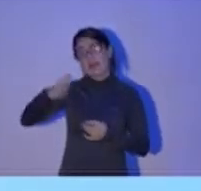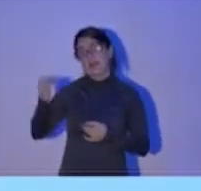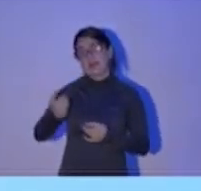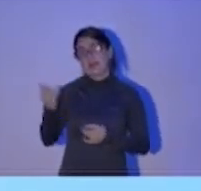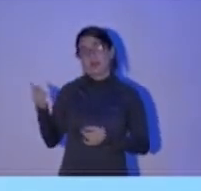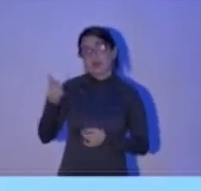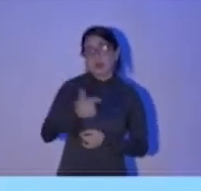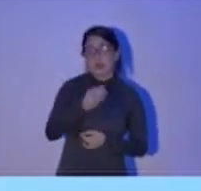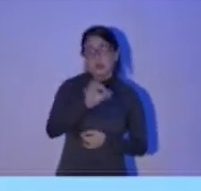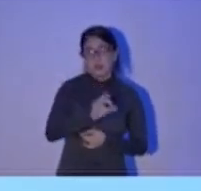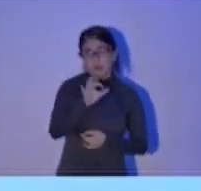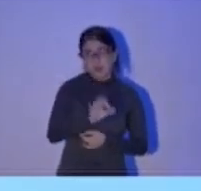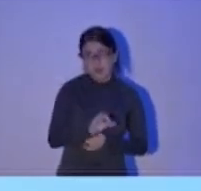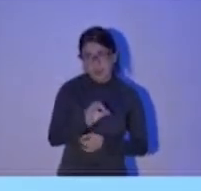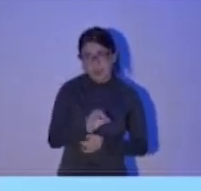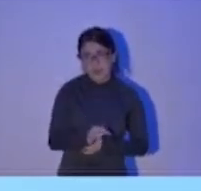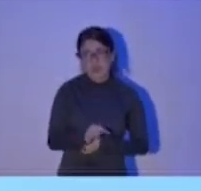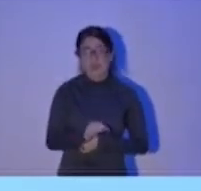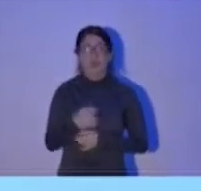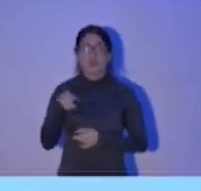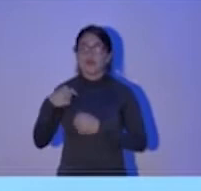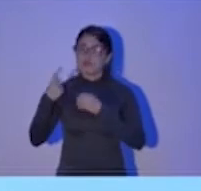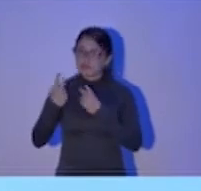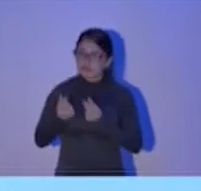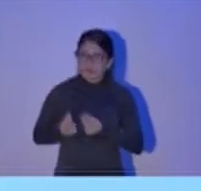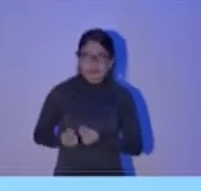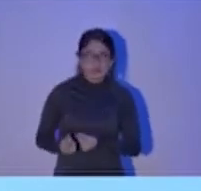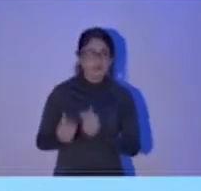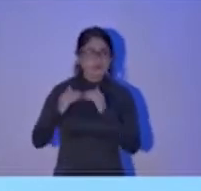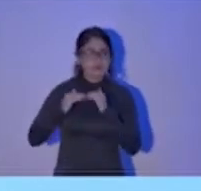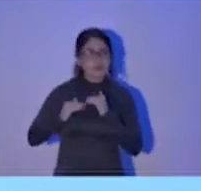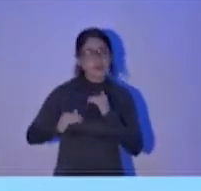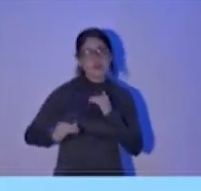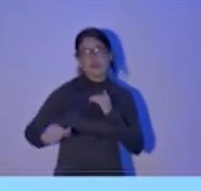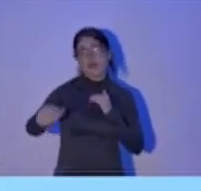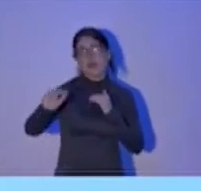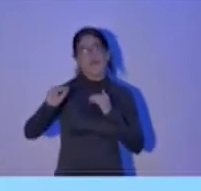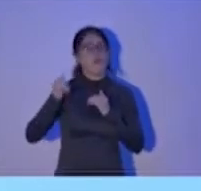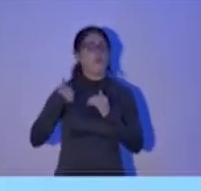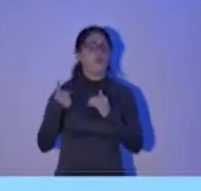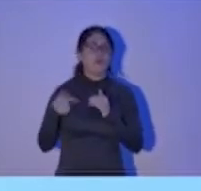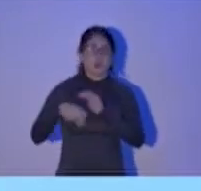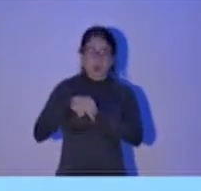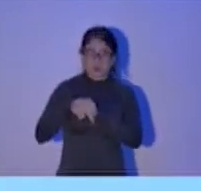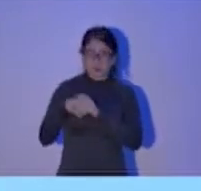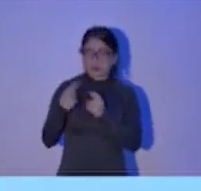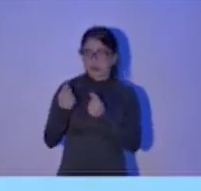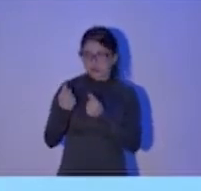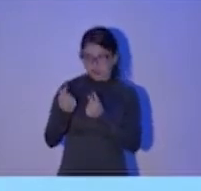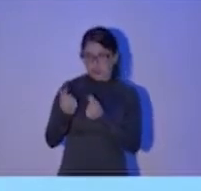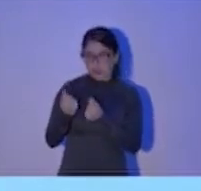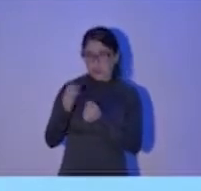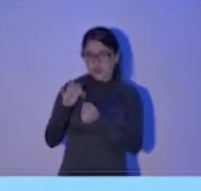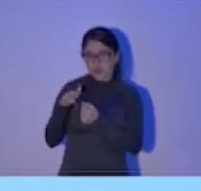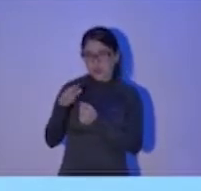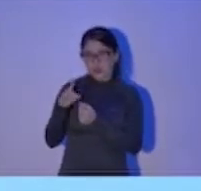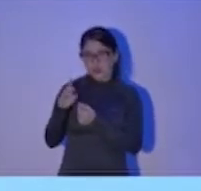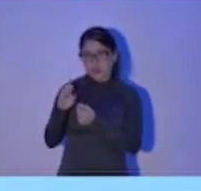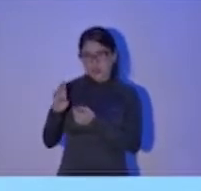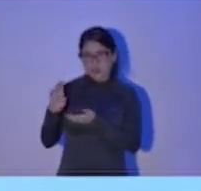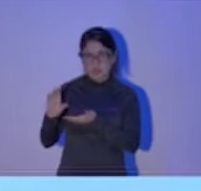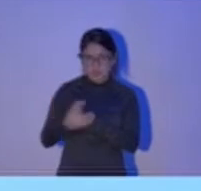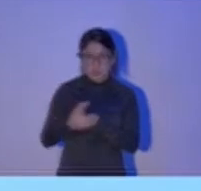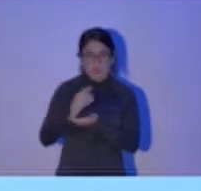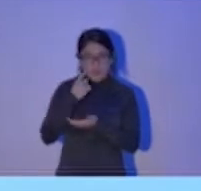mais equitativo, a perenidade desse financiamento, que acho que vai ser muito importante para quem estiver interessado, e eu vi que muitos de vocês